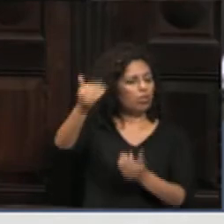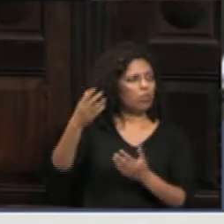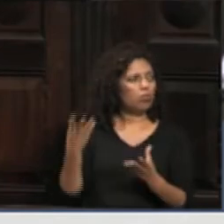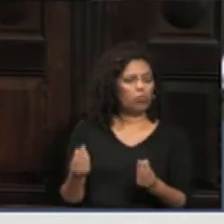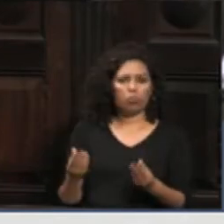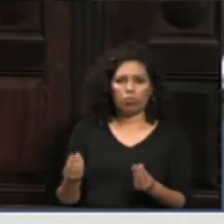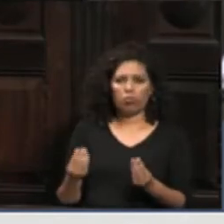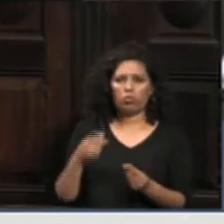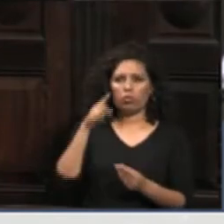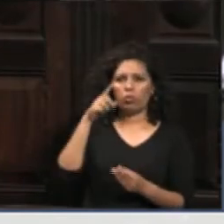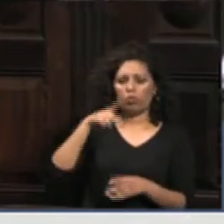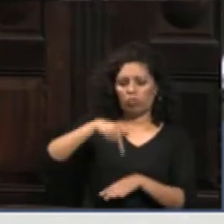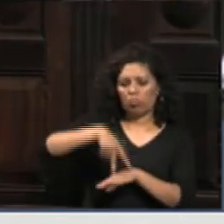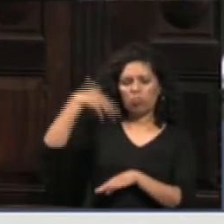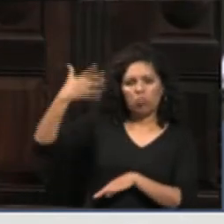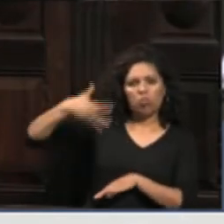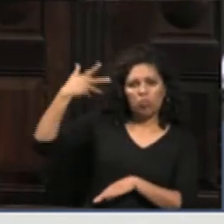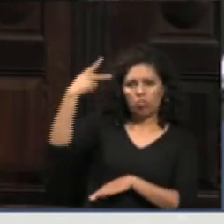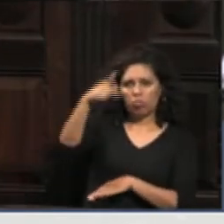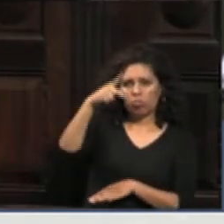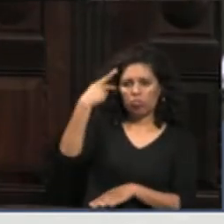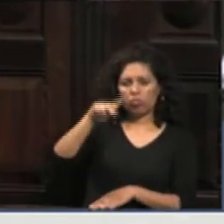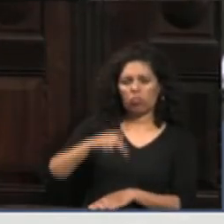a manifestação de Vossa Excelência